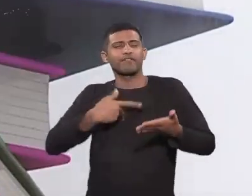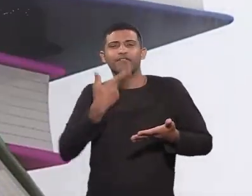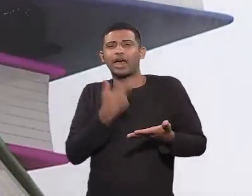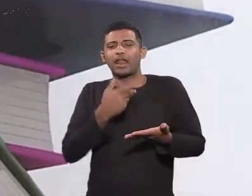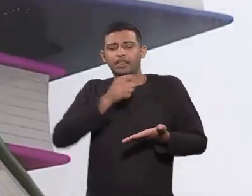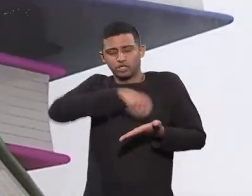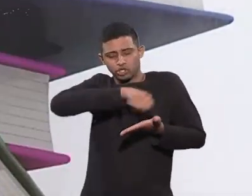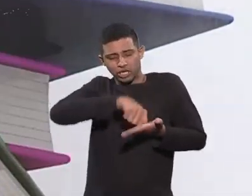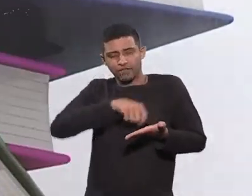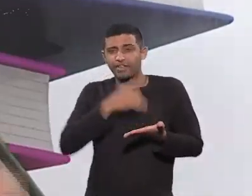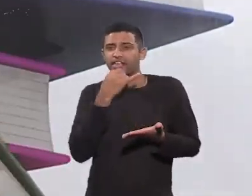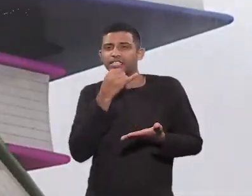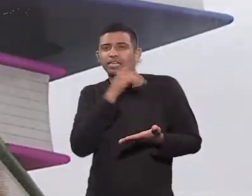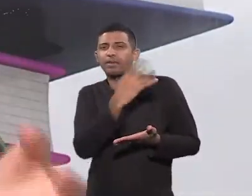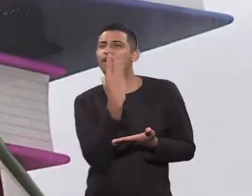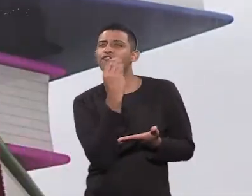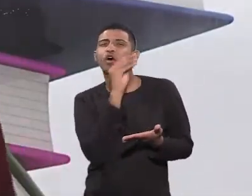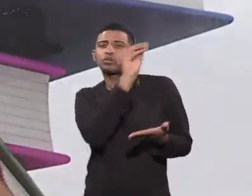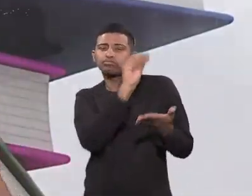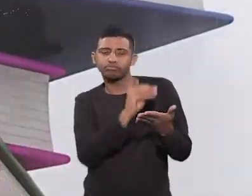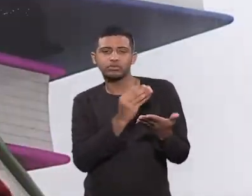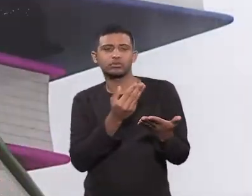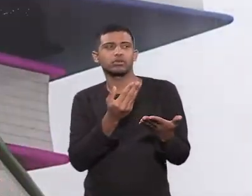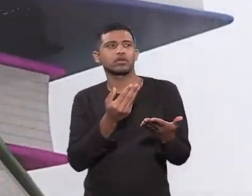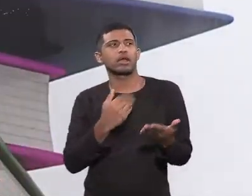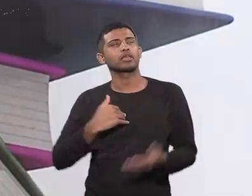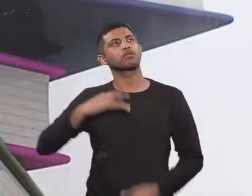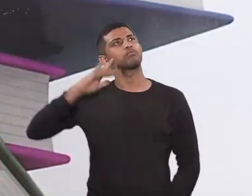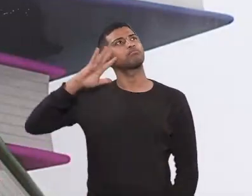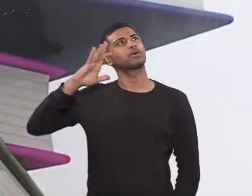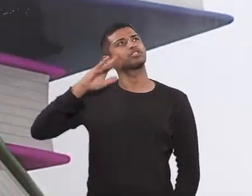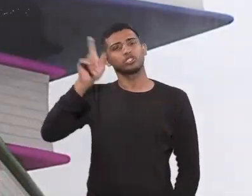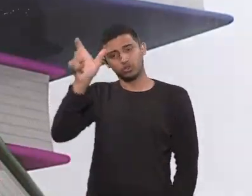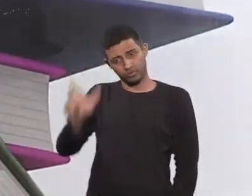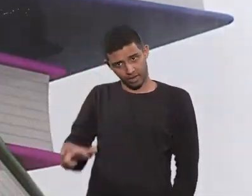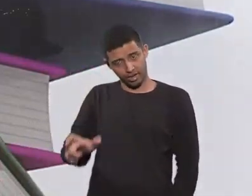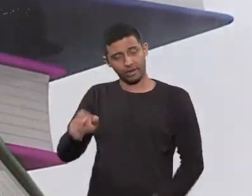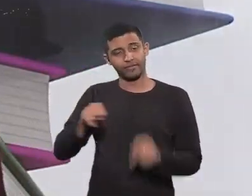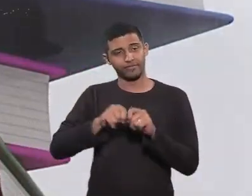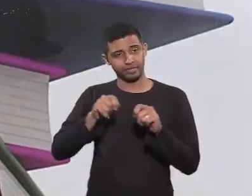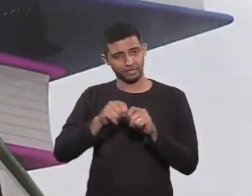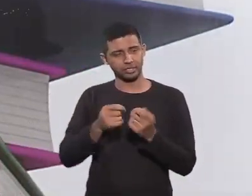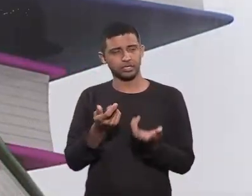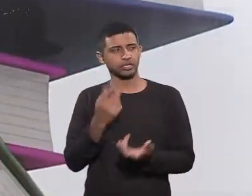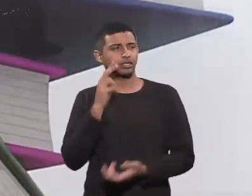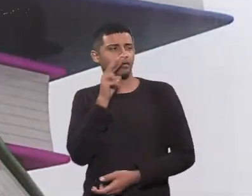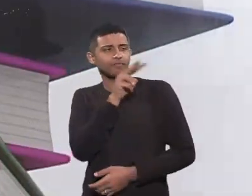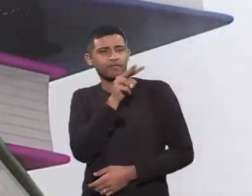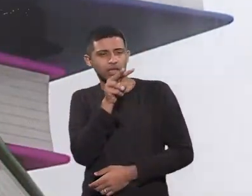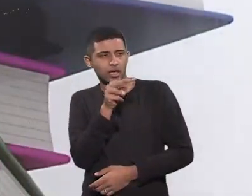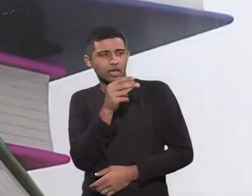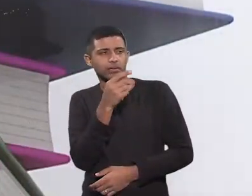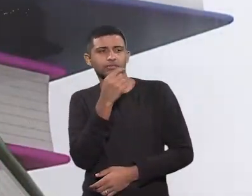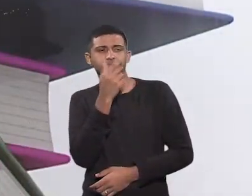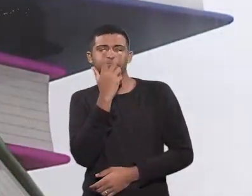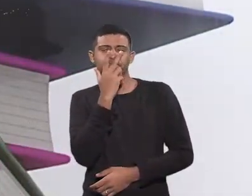um texto com dando exemplo da figura tal. É o que eu imagino, né, que ela esteja fazendo pela costura da